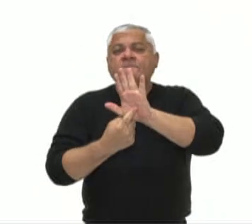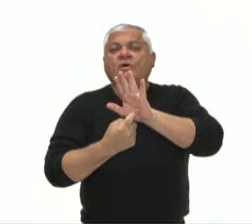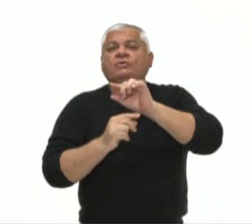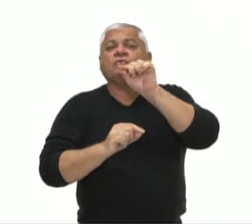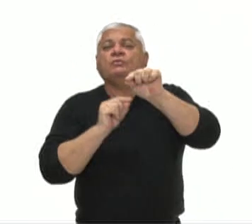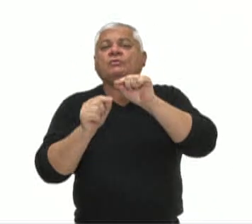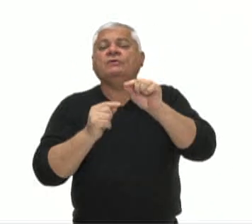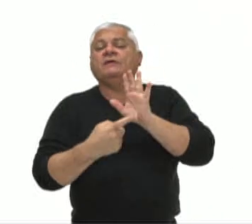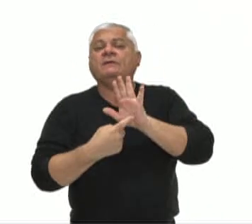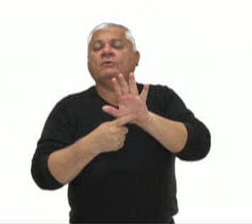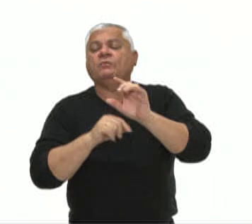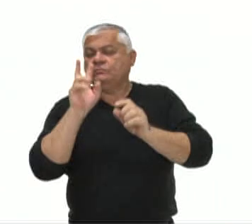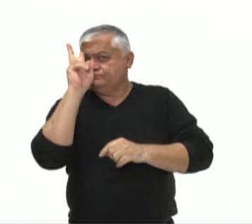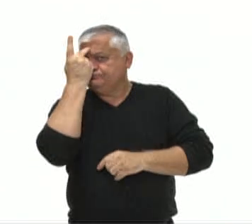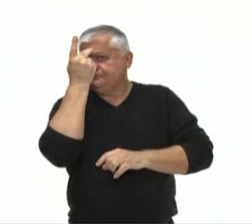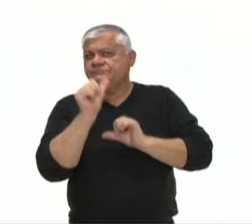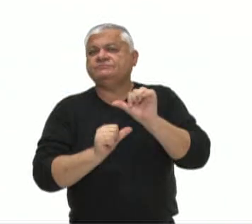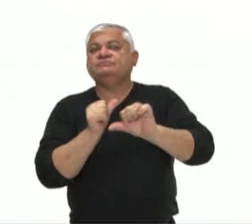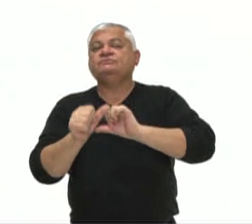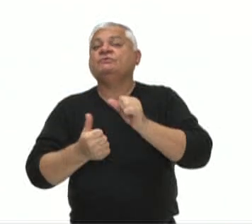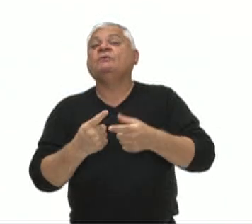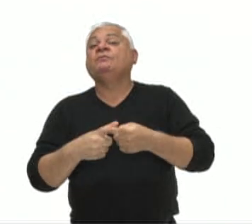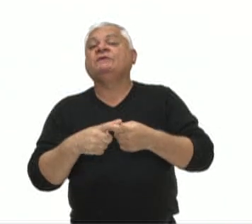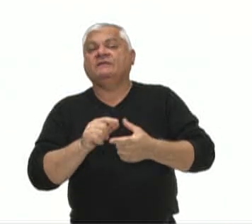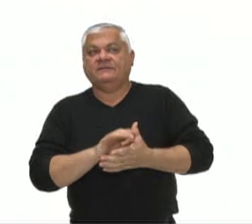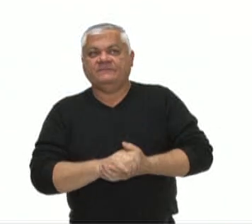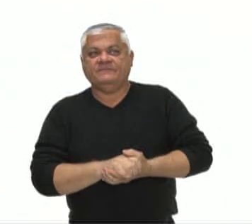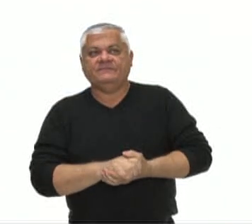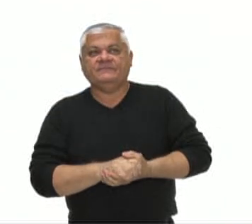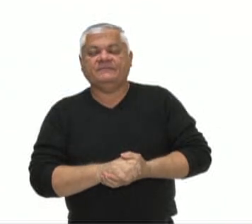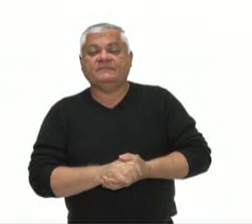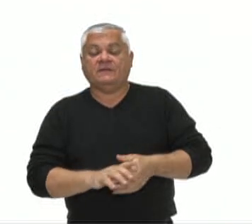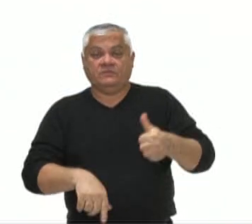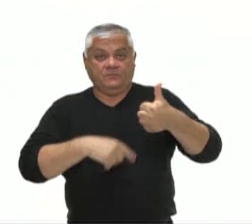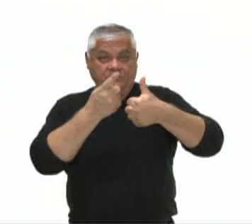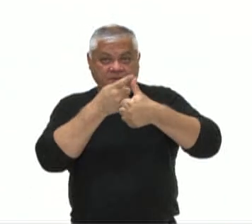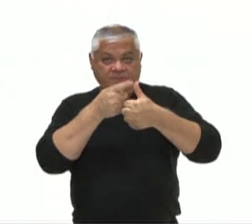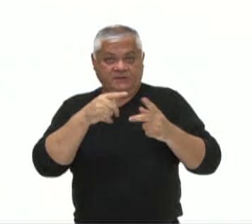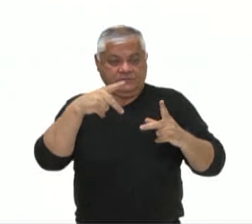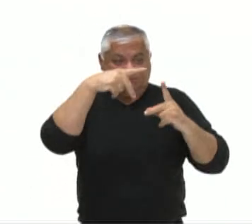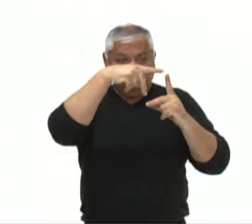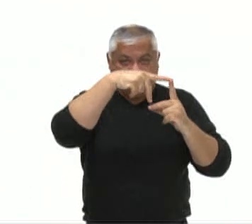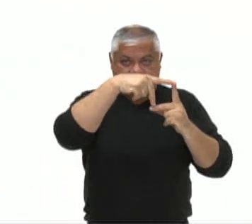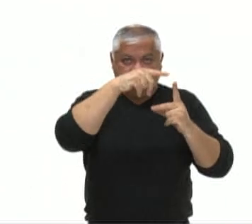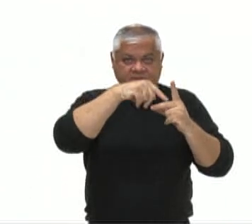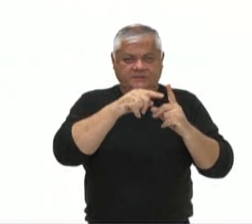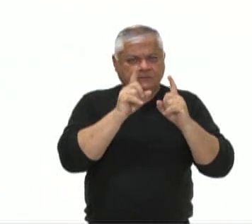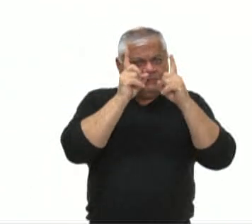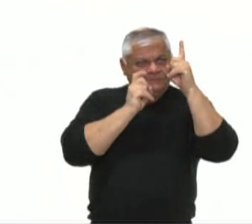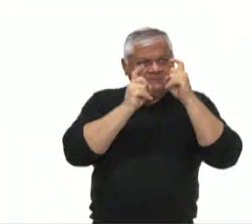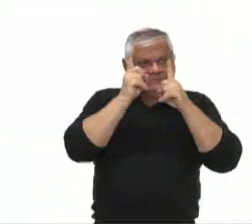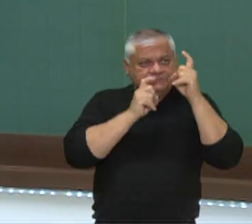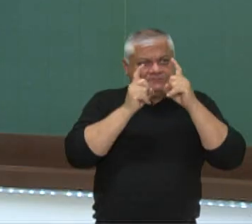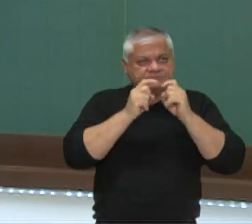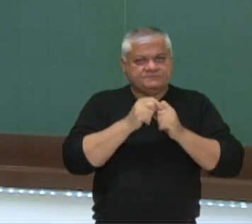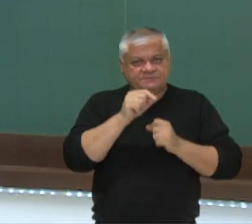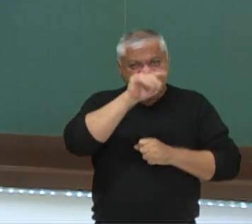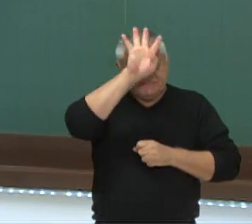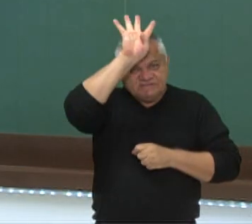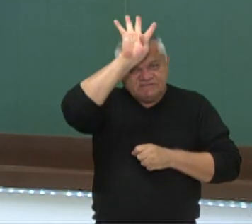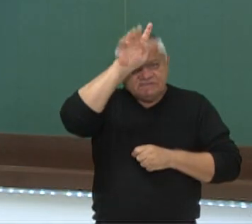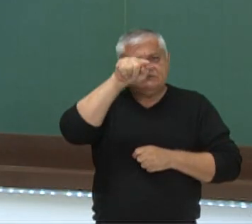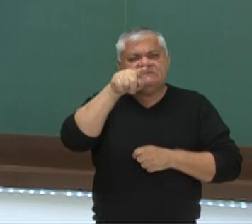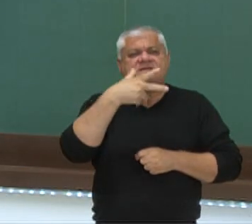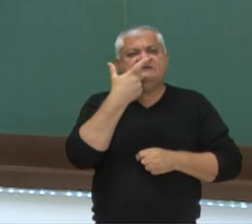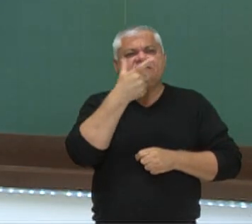que houve essa mudança. É o que já estávamos falando, né? No primeiro quadrinho, a expressão facial de Calvin, nosso